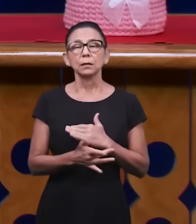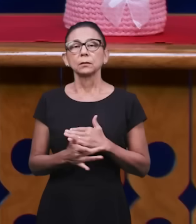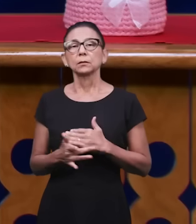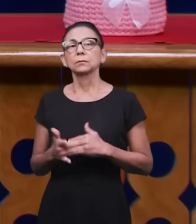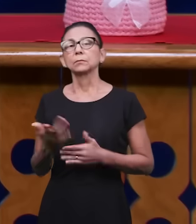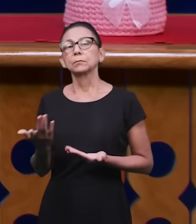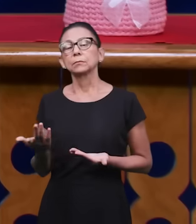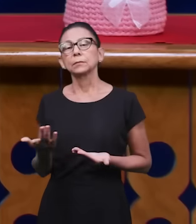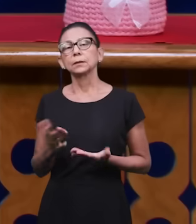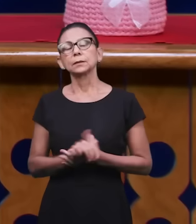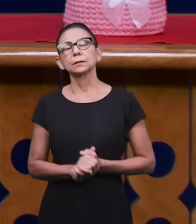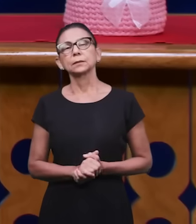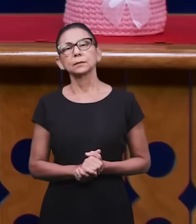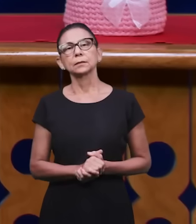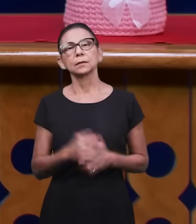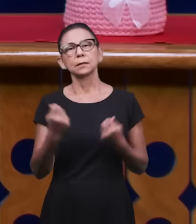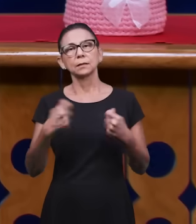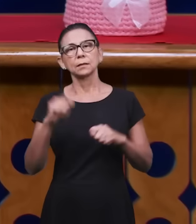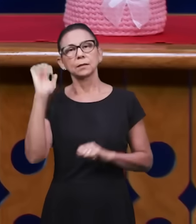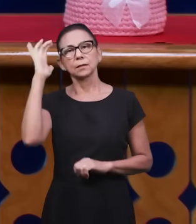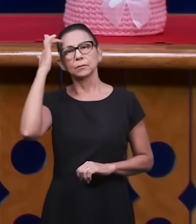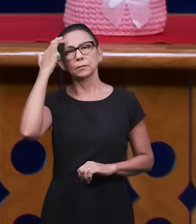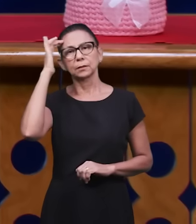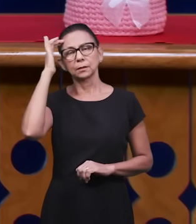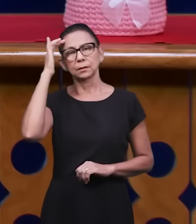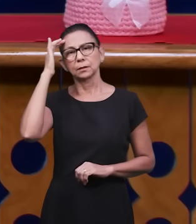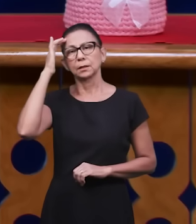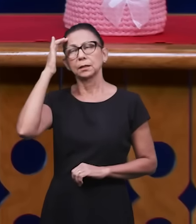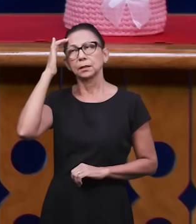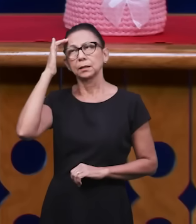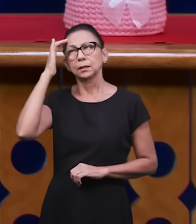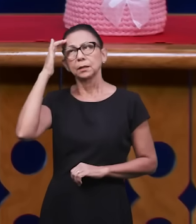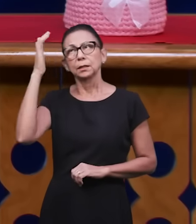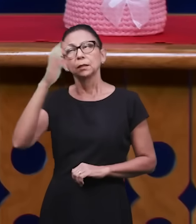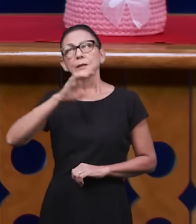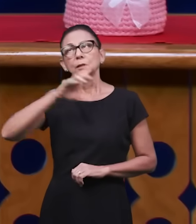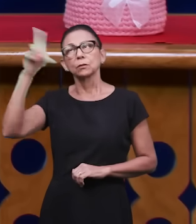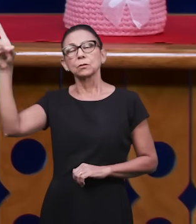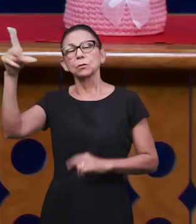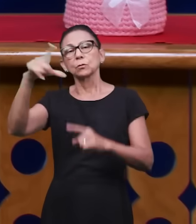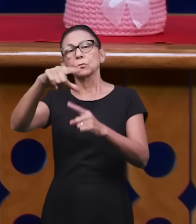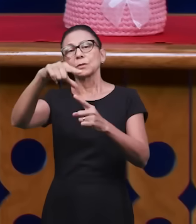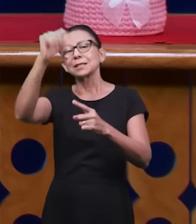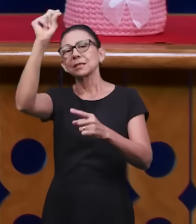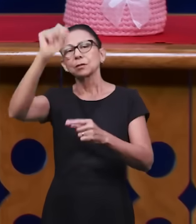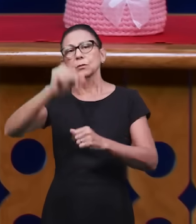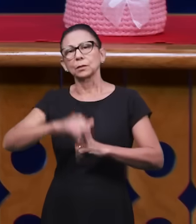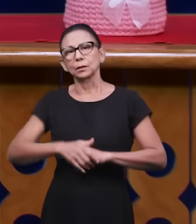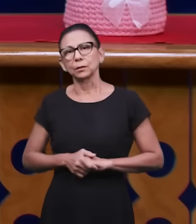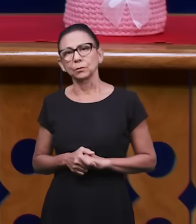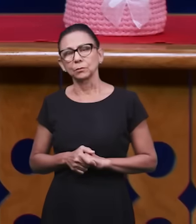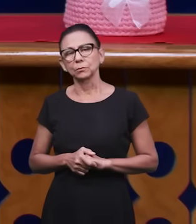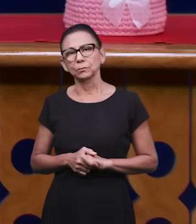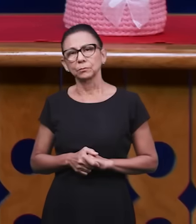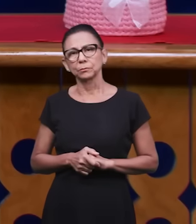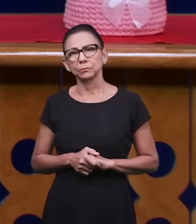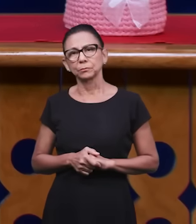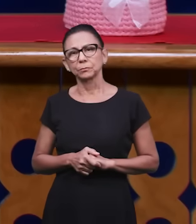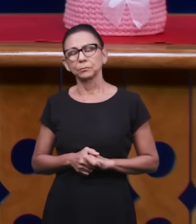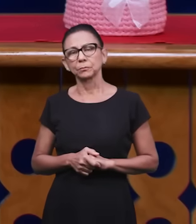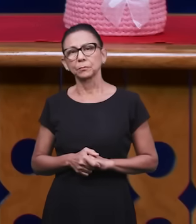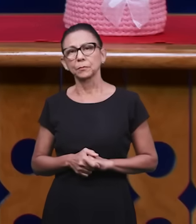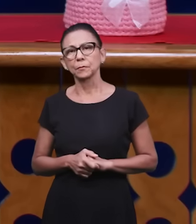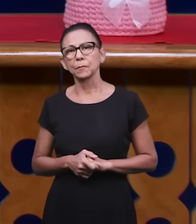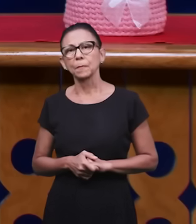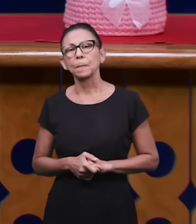todo, que nós somos chamados, escolhidos e nomeados para isso. E a palavra diz, vos nomeei para